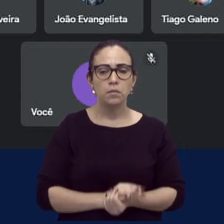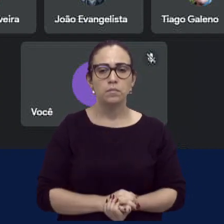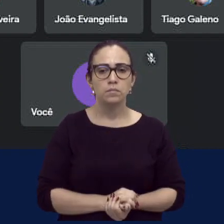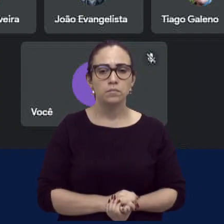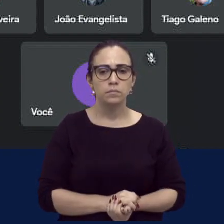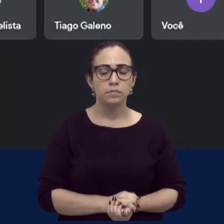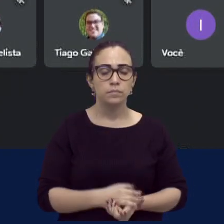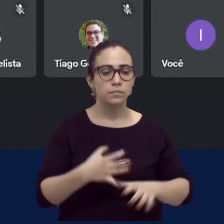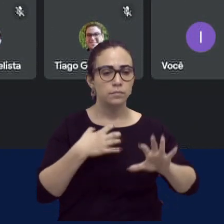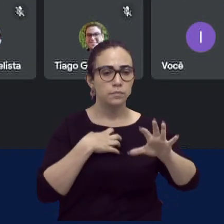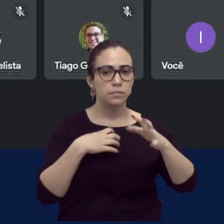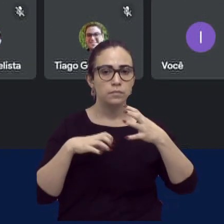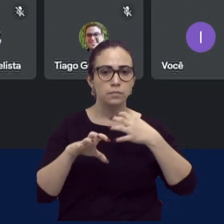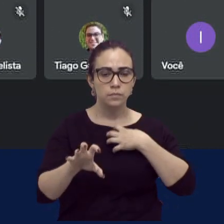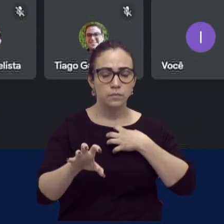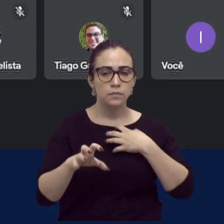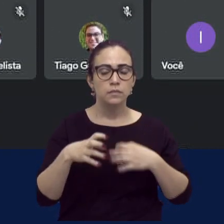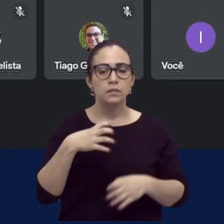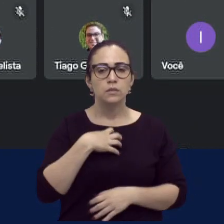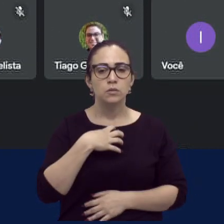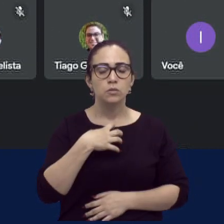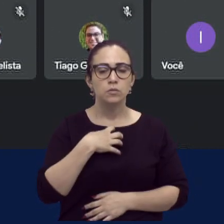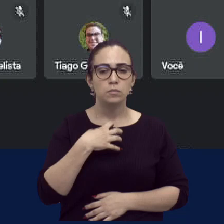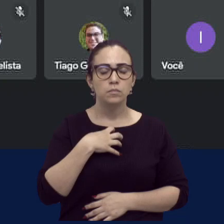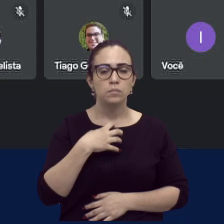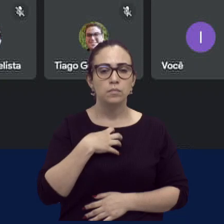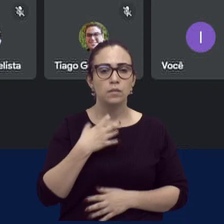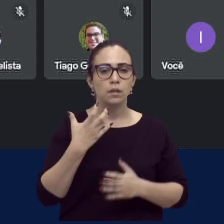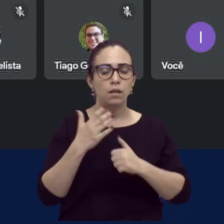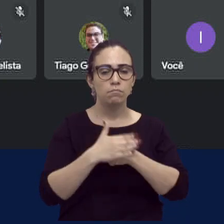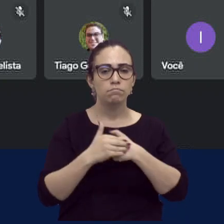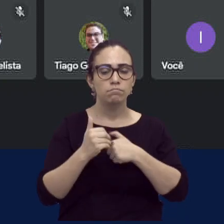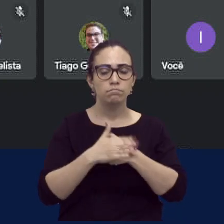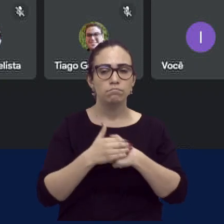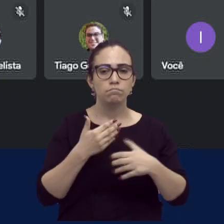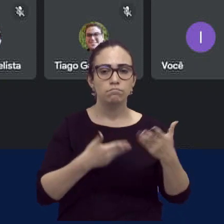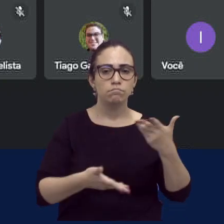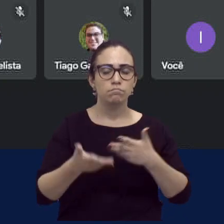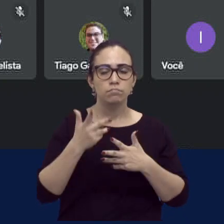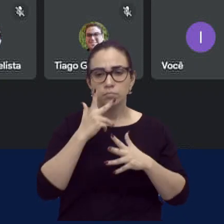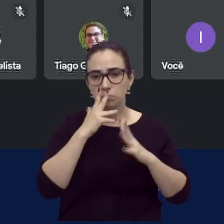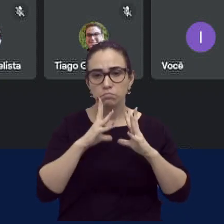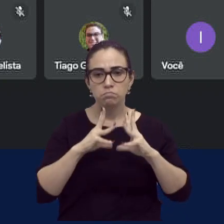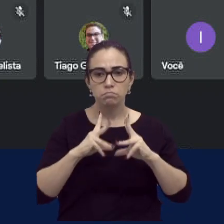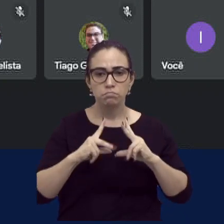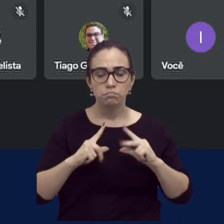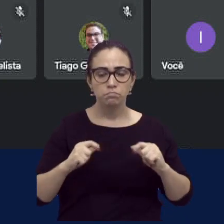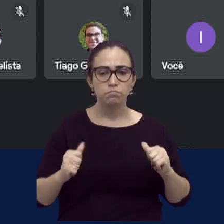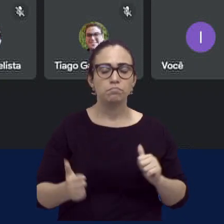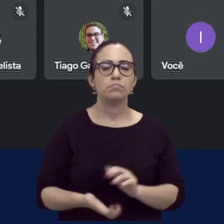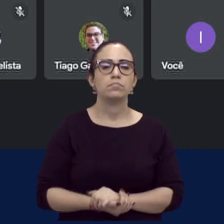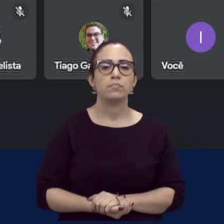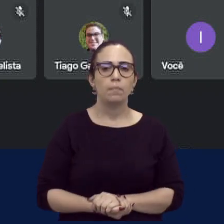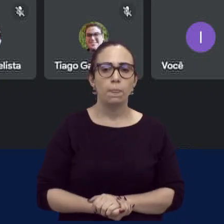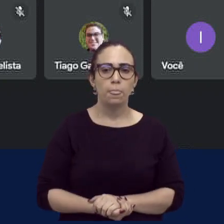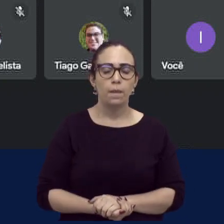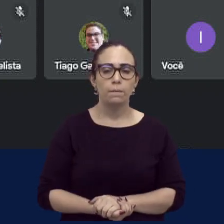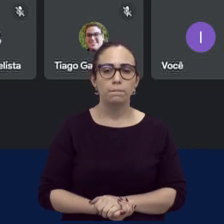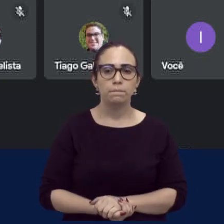a empatia, aquele sentimento que ela tinha de partilhar com você, você bloqueou automaticamente com a sua